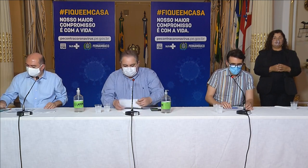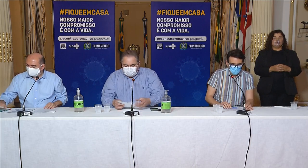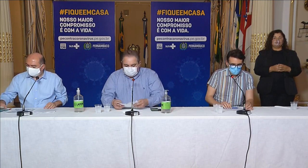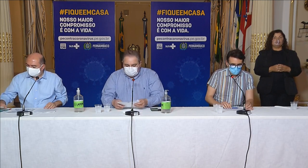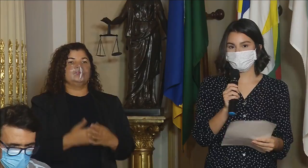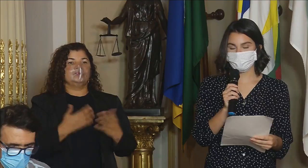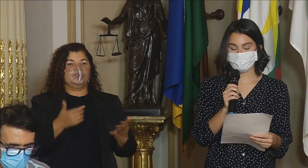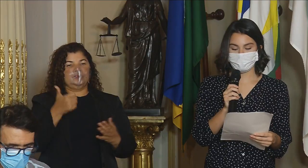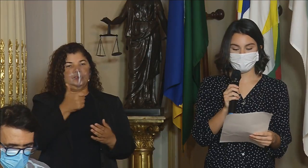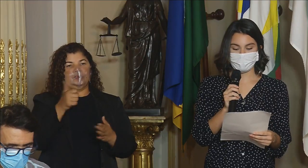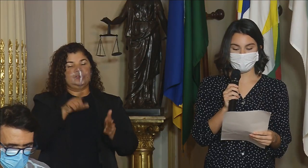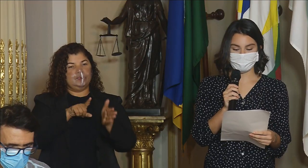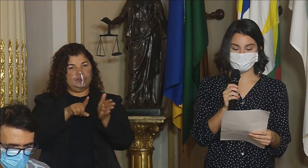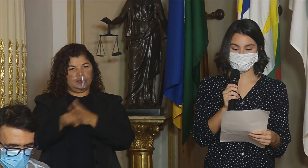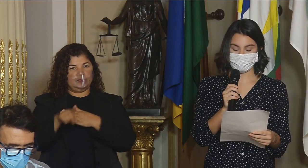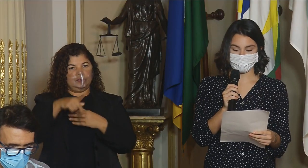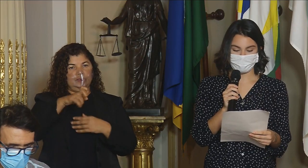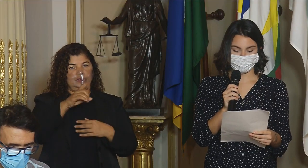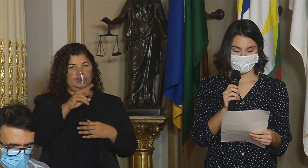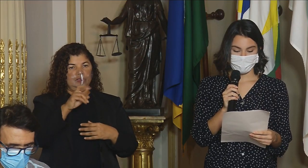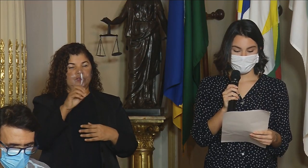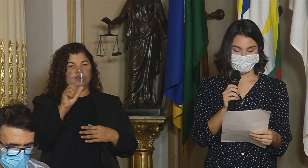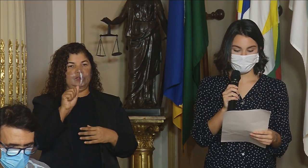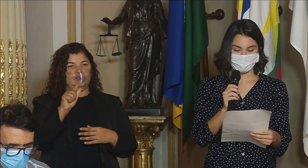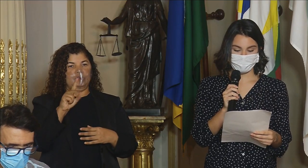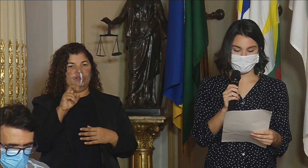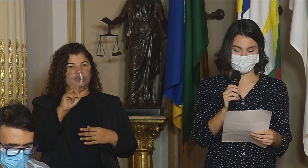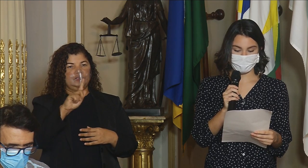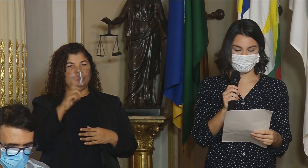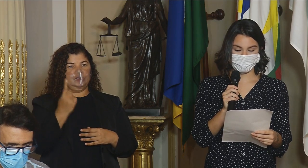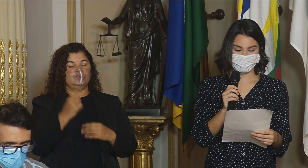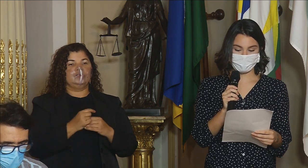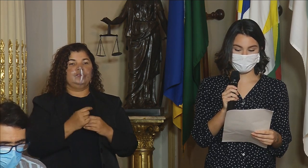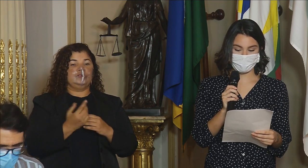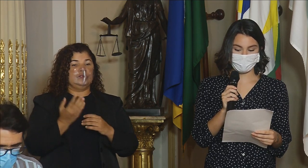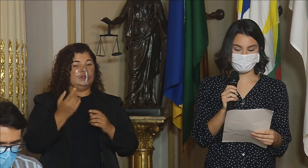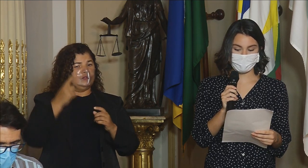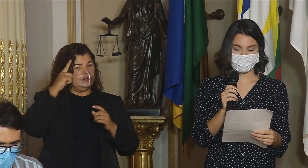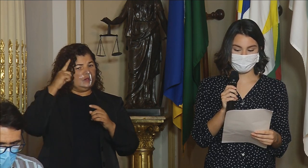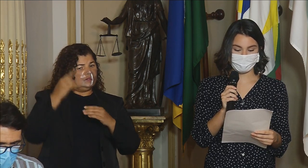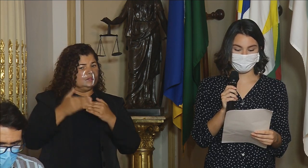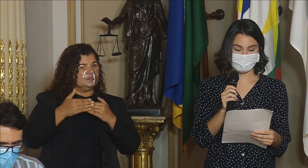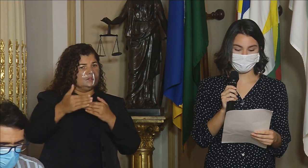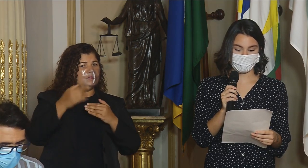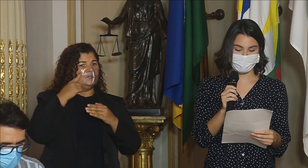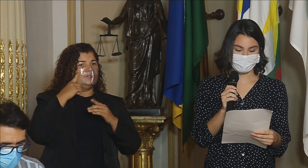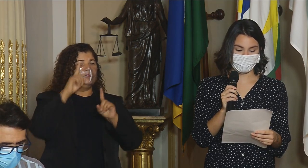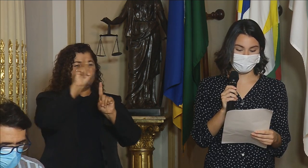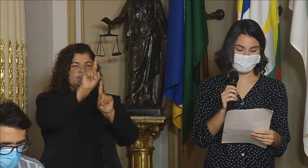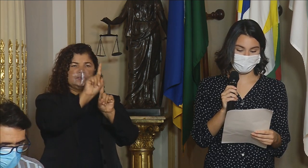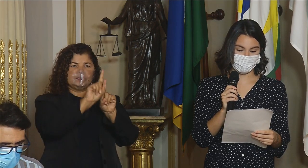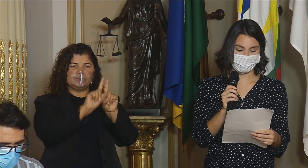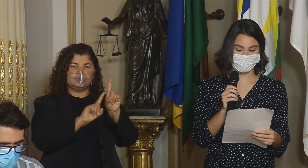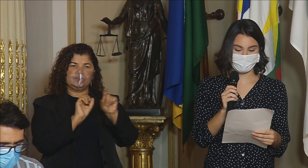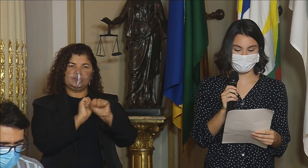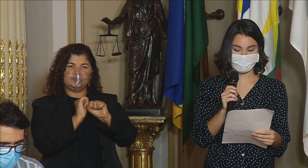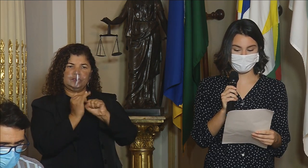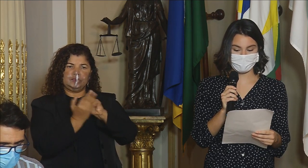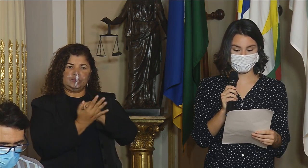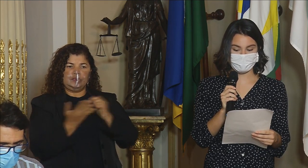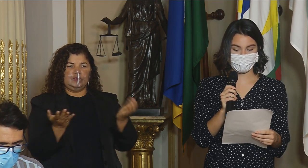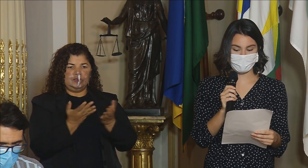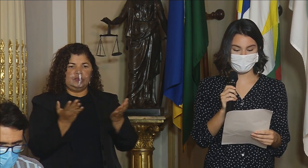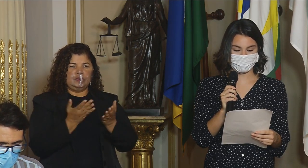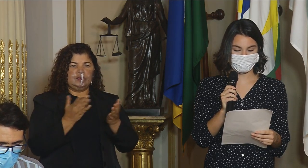A primeira pergunta de hoje é de Pedro Alves, do G1. Nos últimos dias, vimos redução considerável no número de casos e hoje um retorno